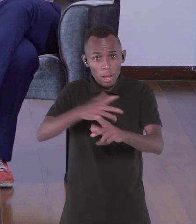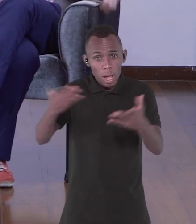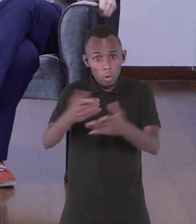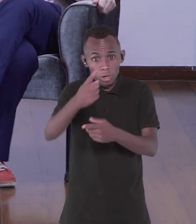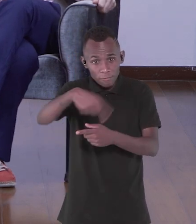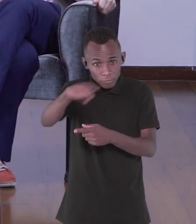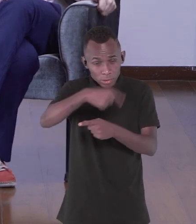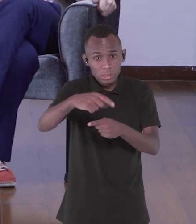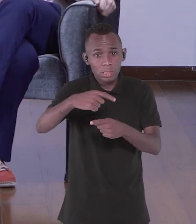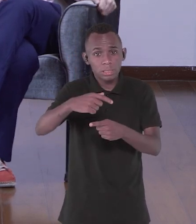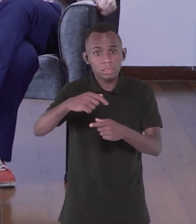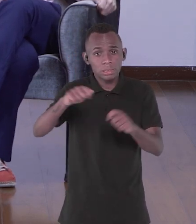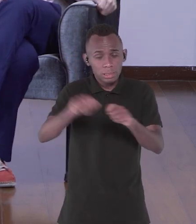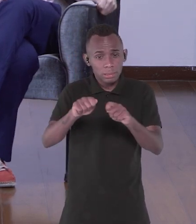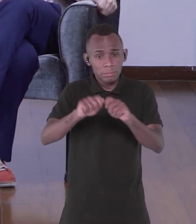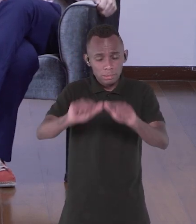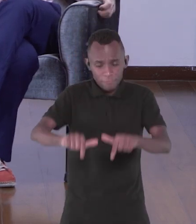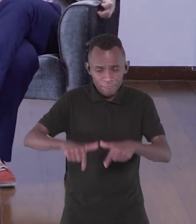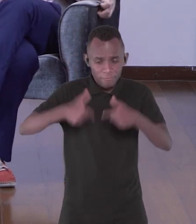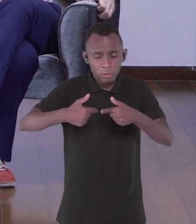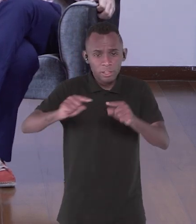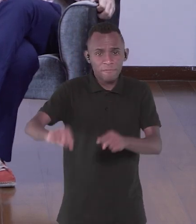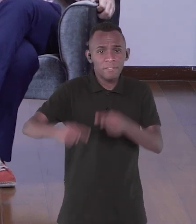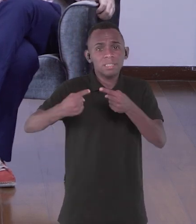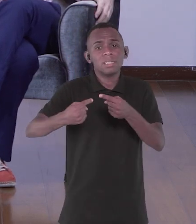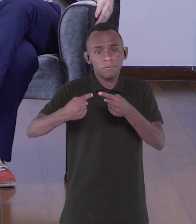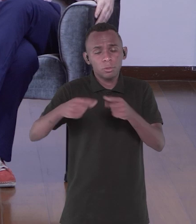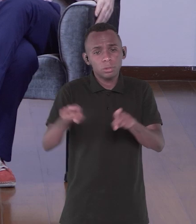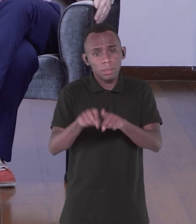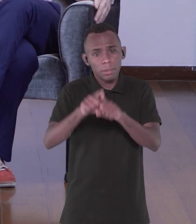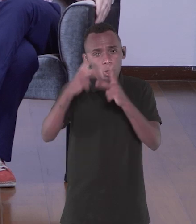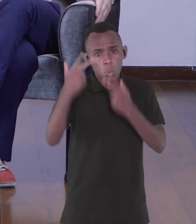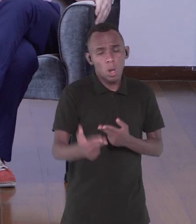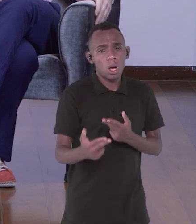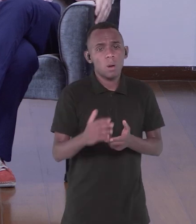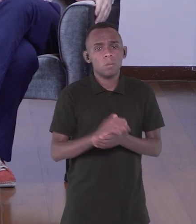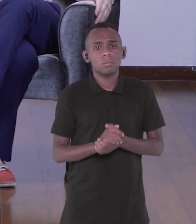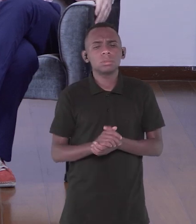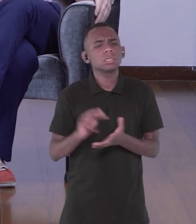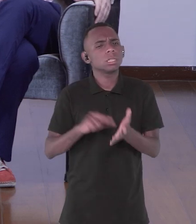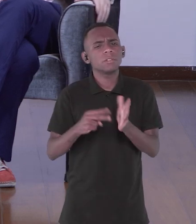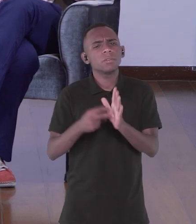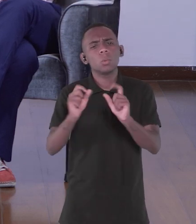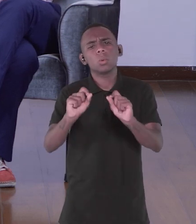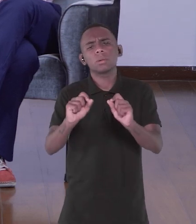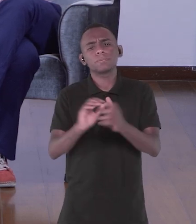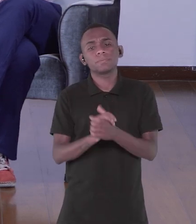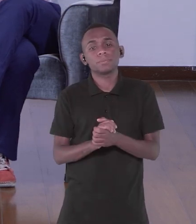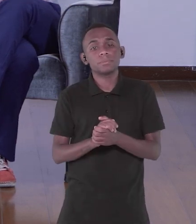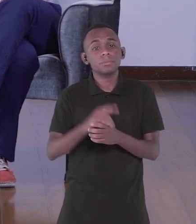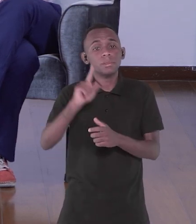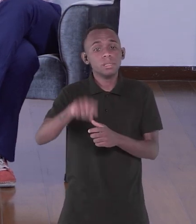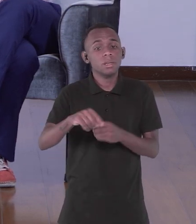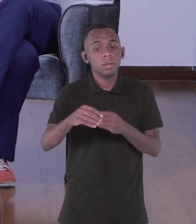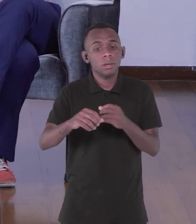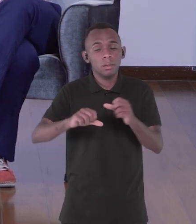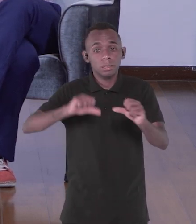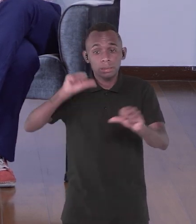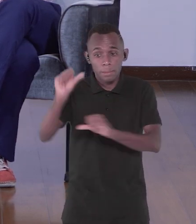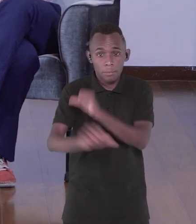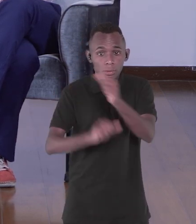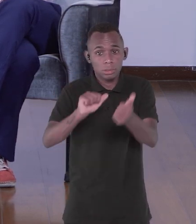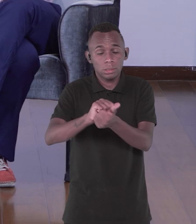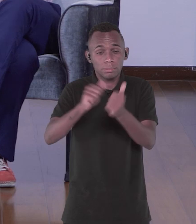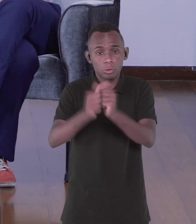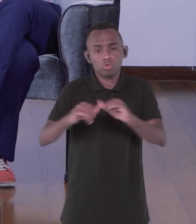enfrentarem conosco essa situação difícil, etc, etc. O que significa isso, Afonso? É a transferência da dor